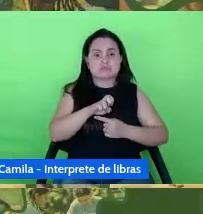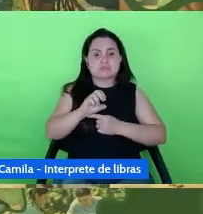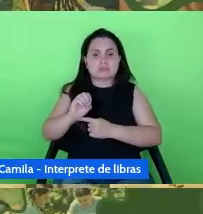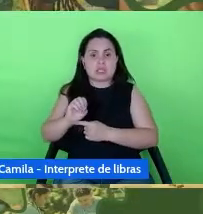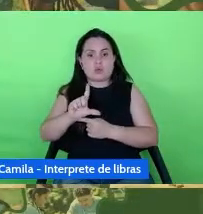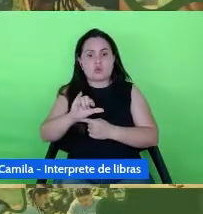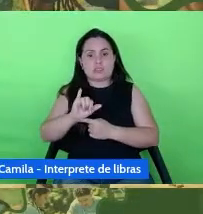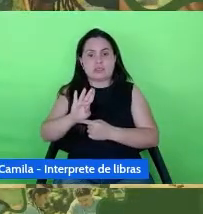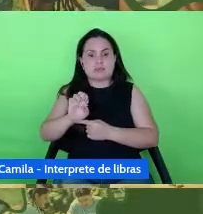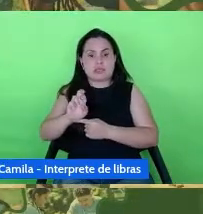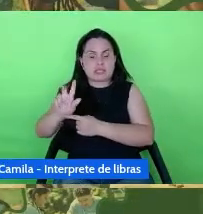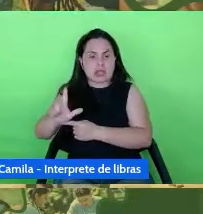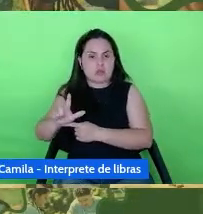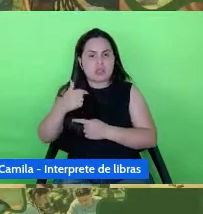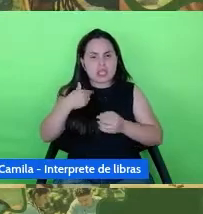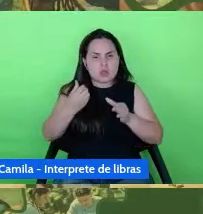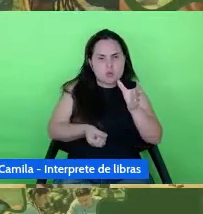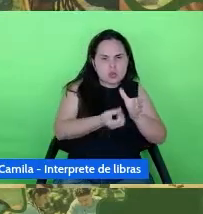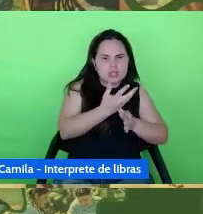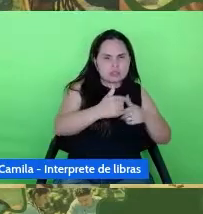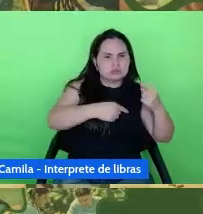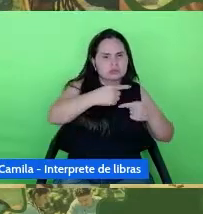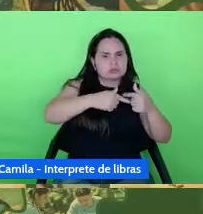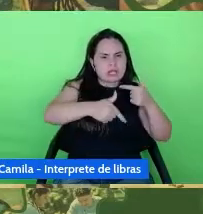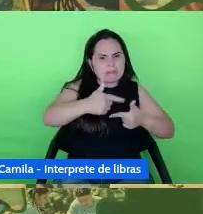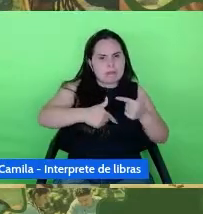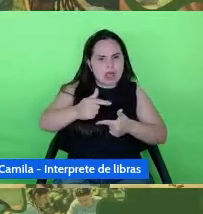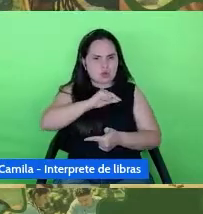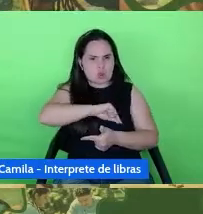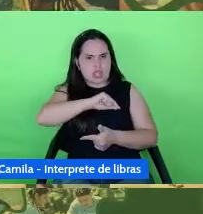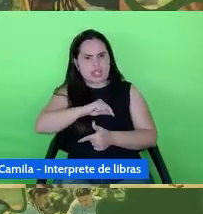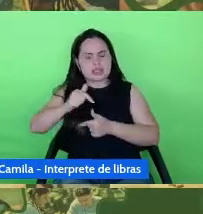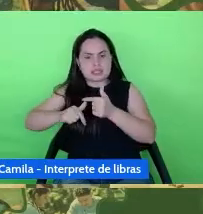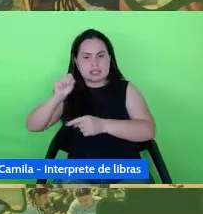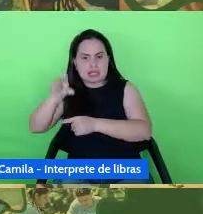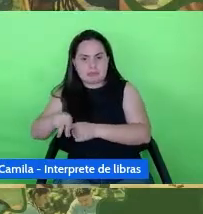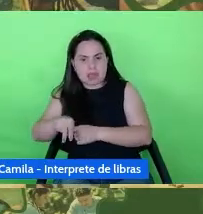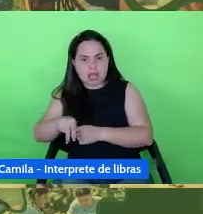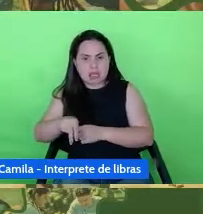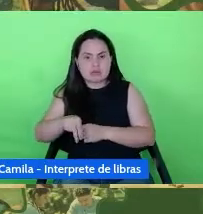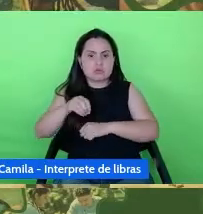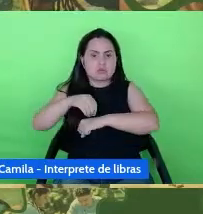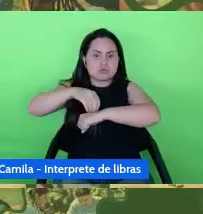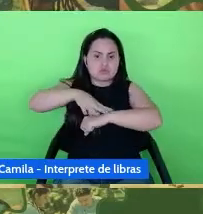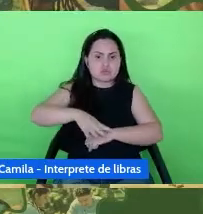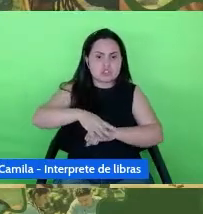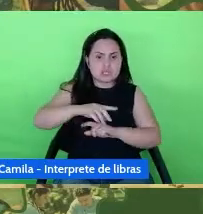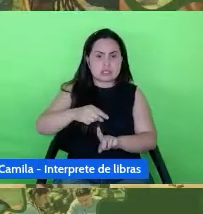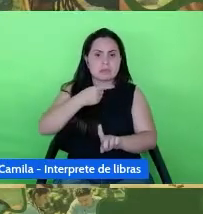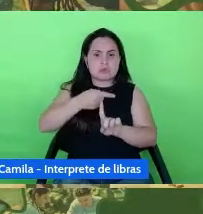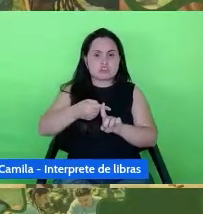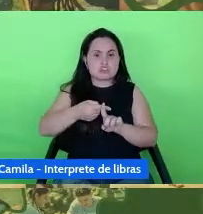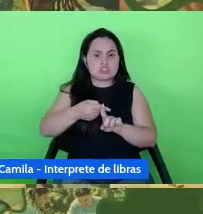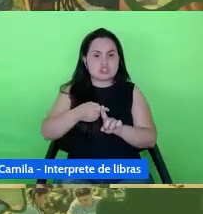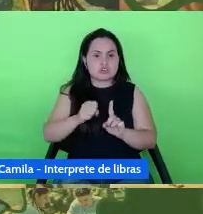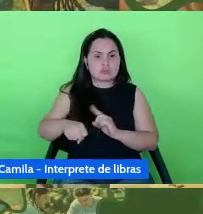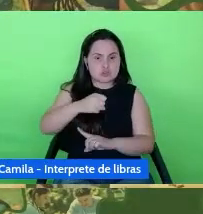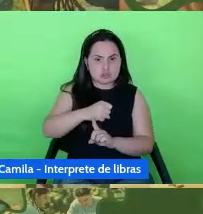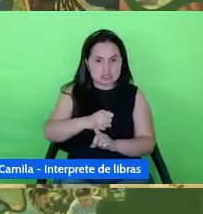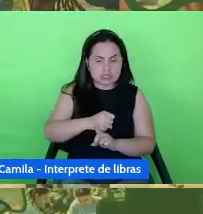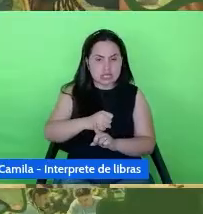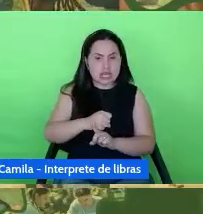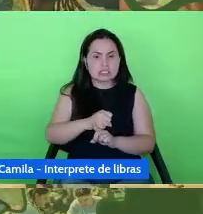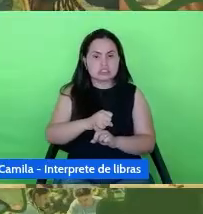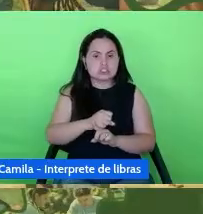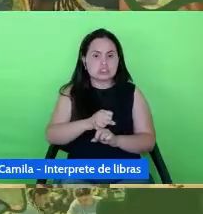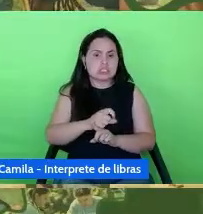assim, ó, eu crio trabalho, renda e emprego, isso gera aí um legado positivo para a sociedade e deixa aí